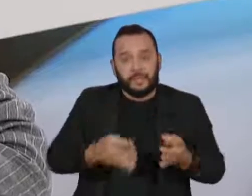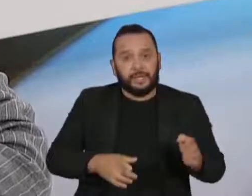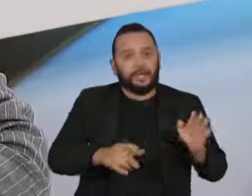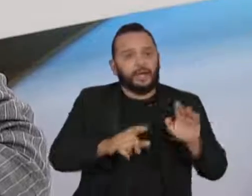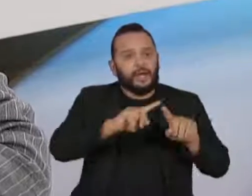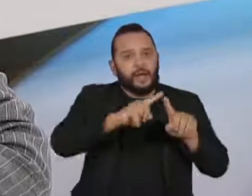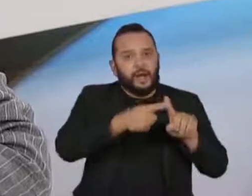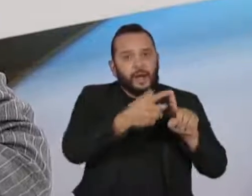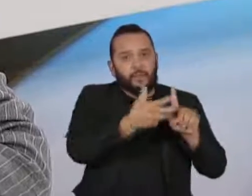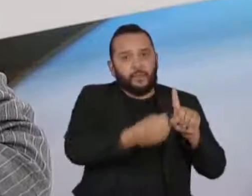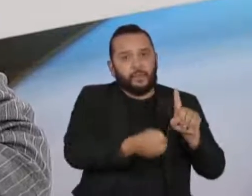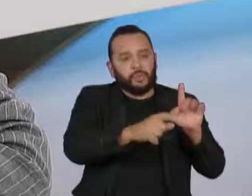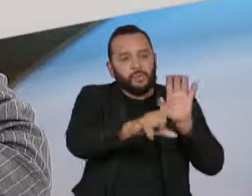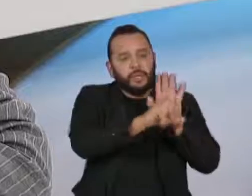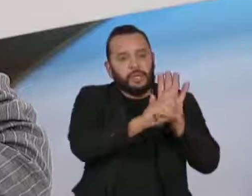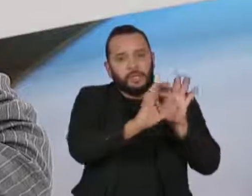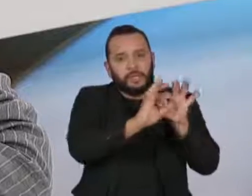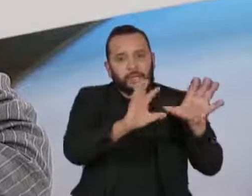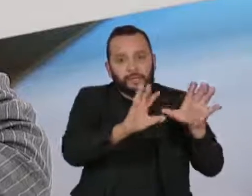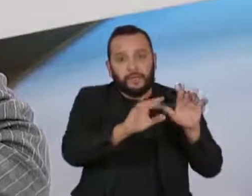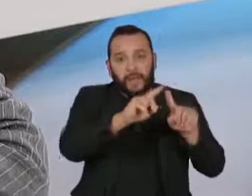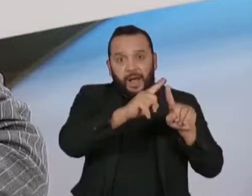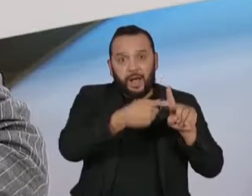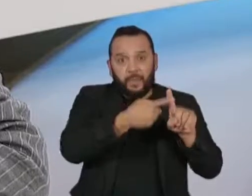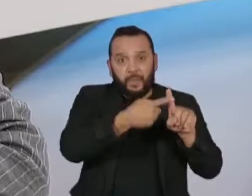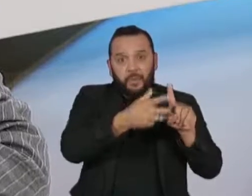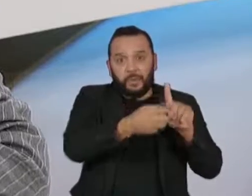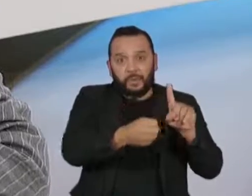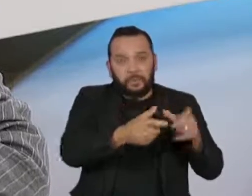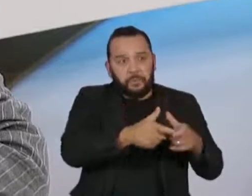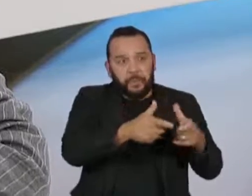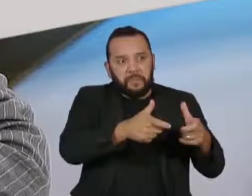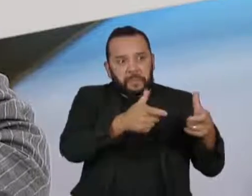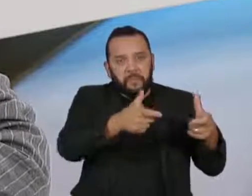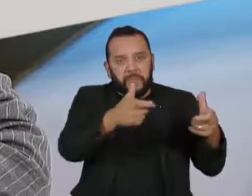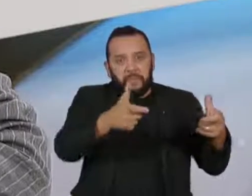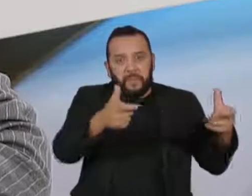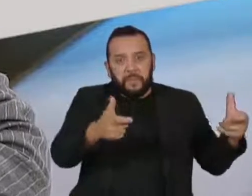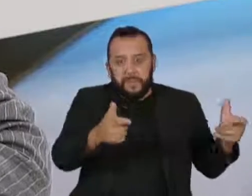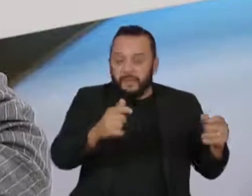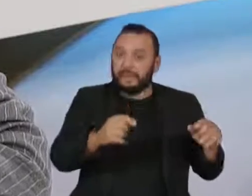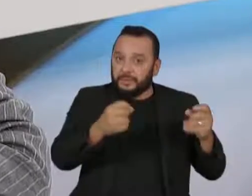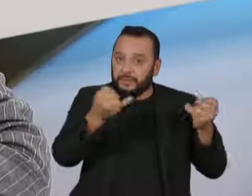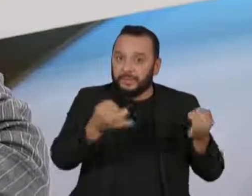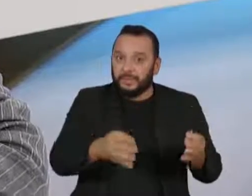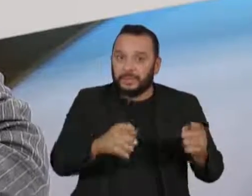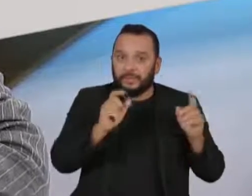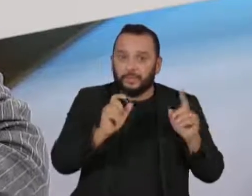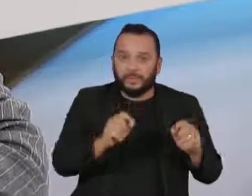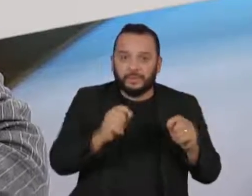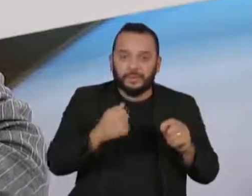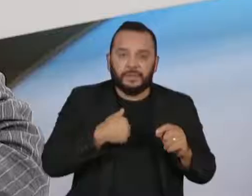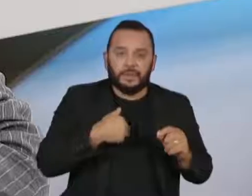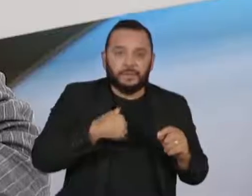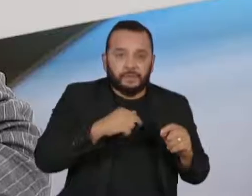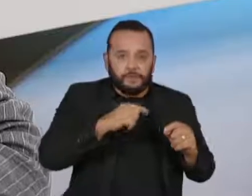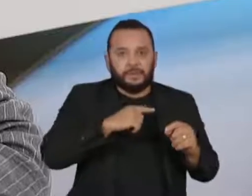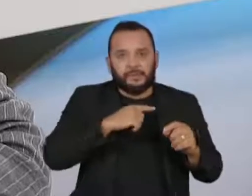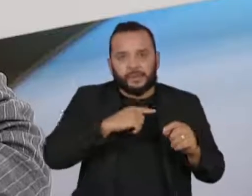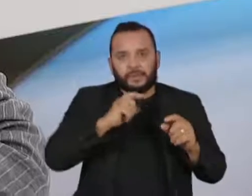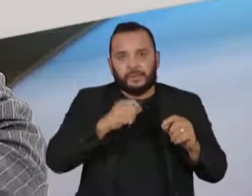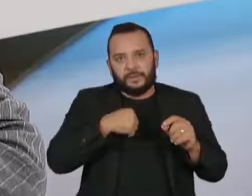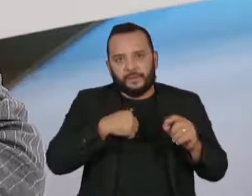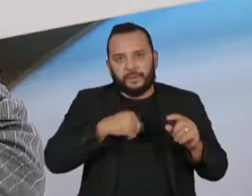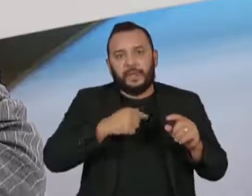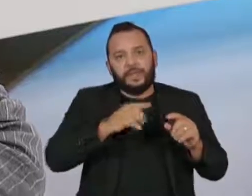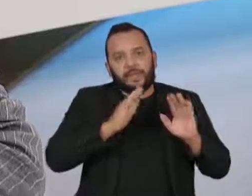do número de abortos realizados. Como decorrência desse aumento, argumentam que a taxa de fecundidade também